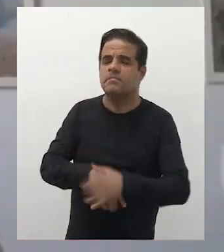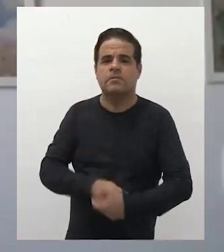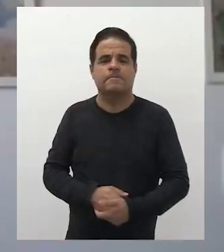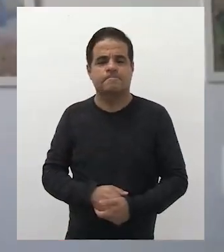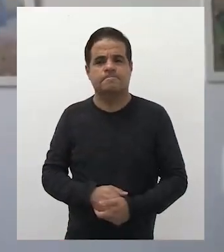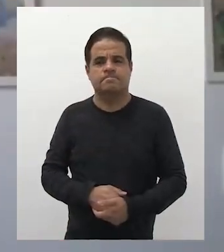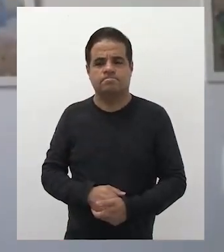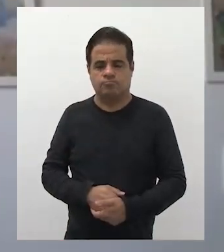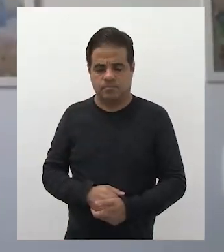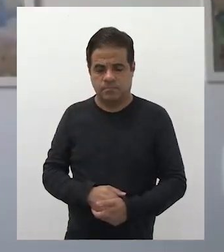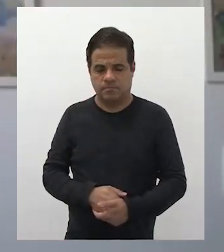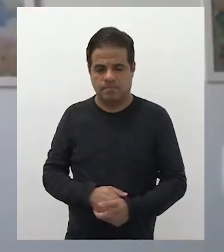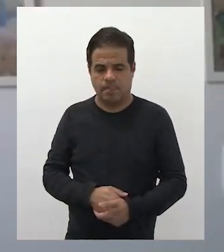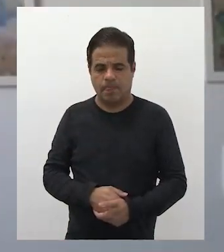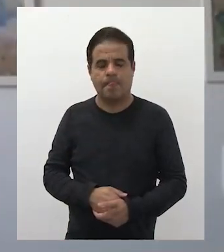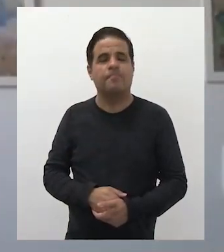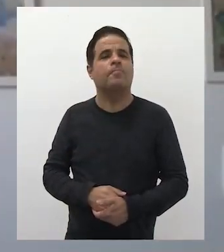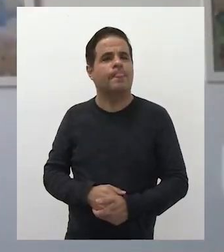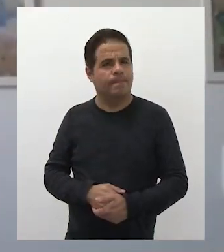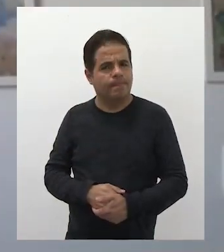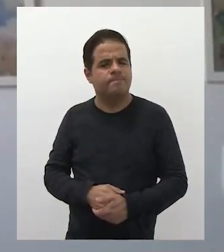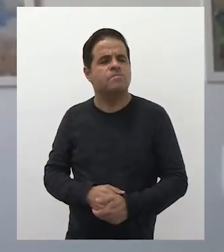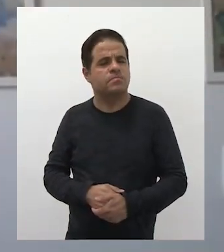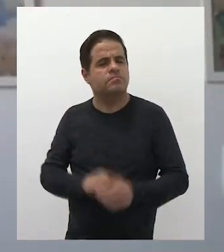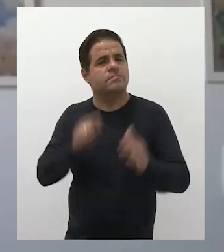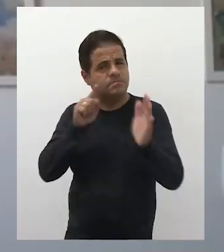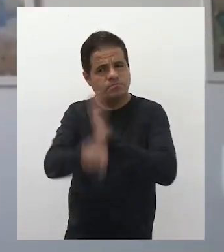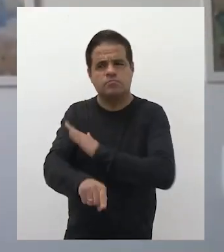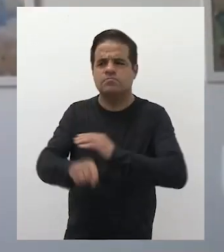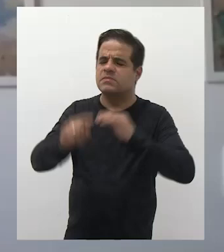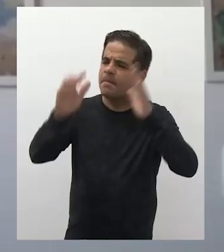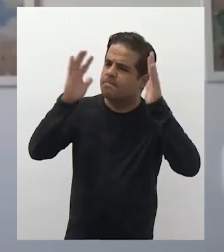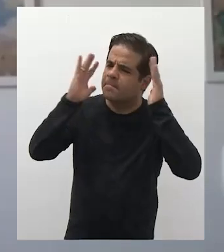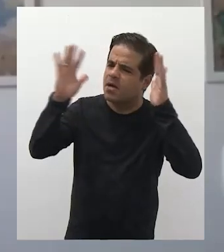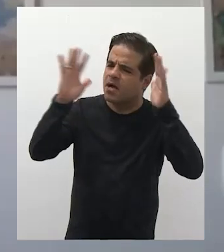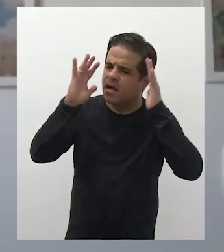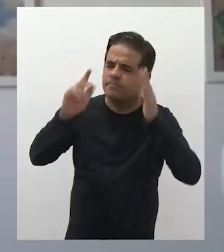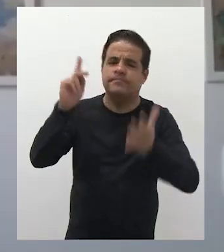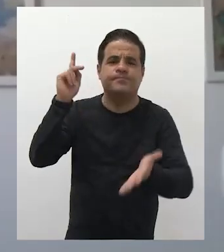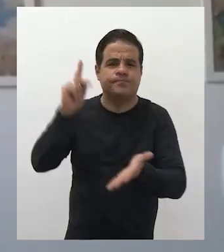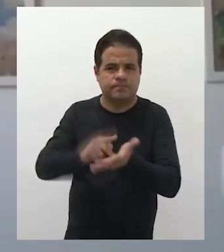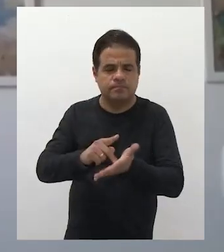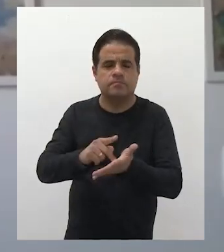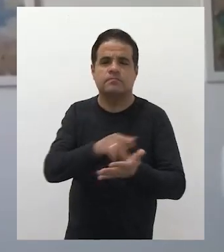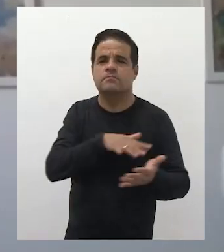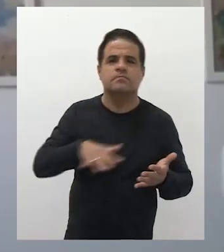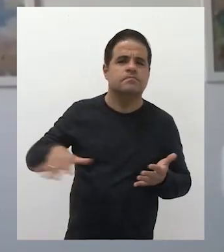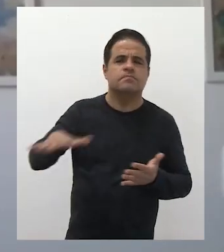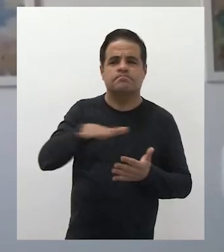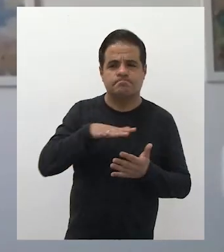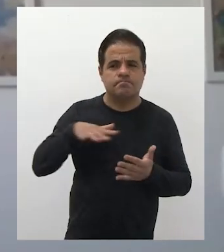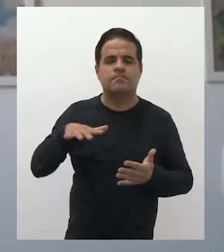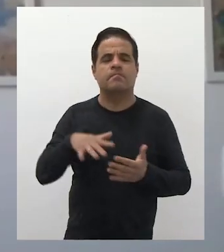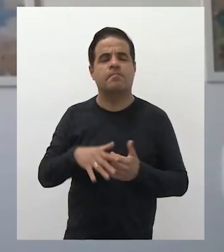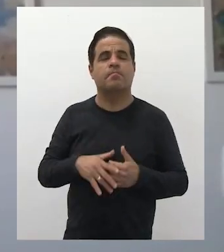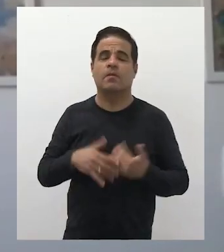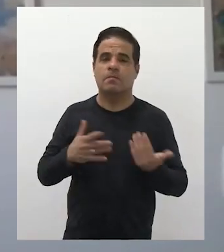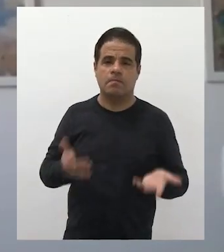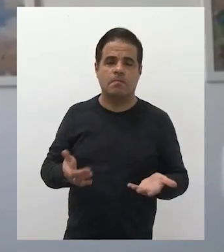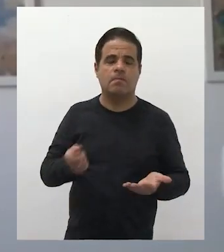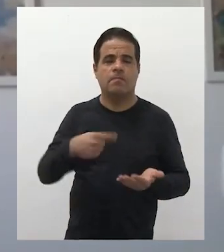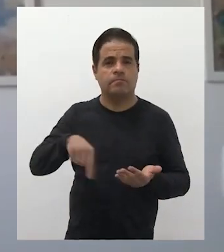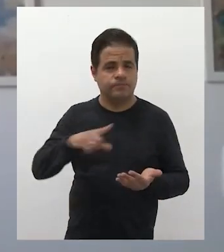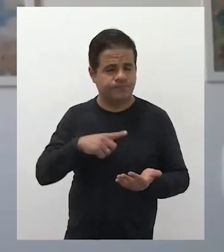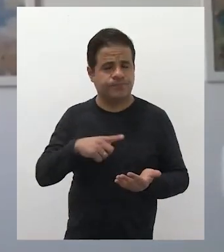Olha, essa pergunta é uma baita reflexão, né? É uma verdade, infelizmente. E aí, enfim, nós